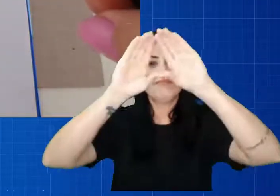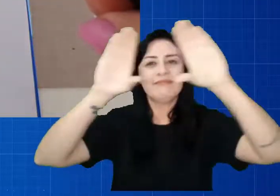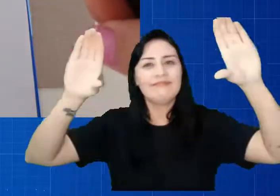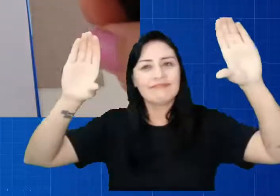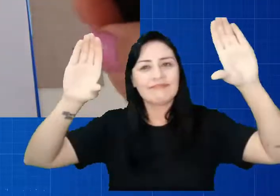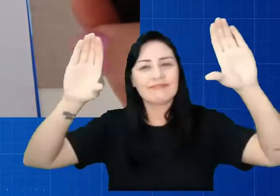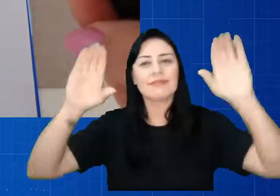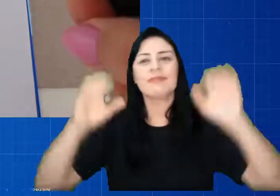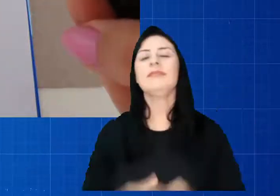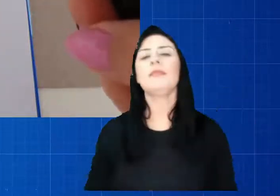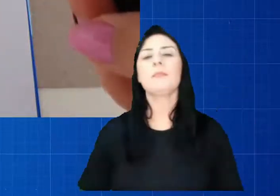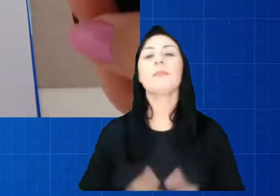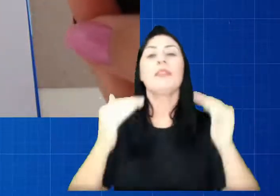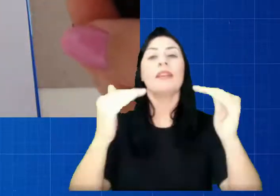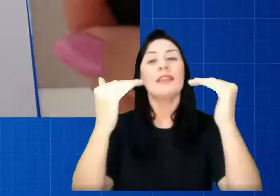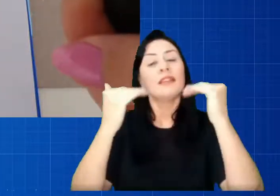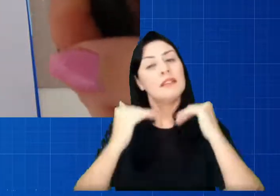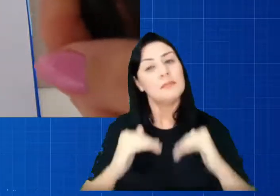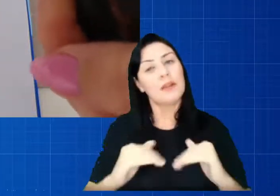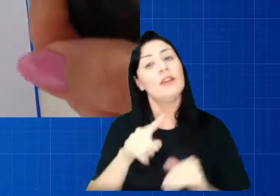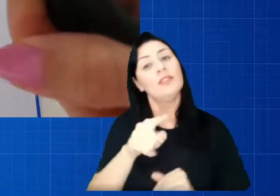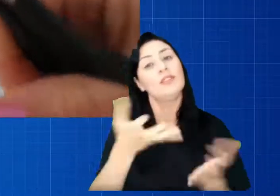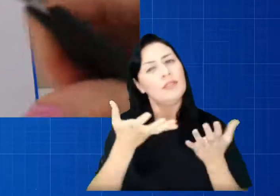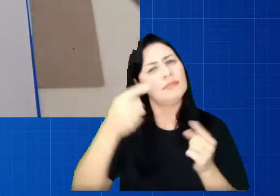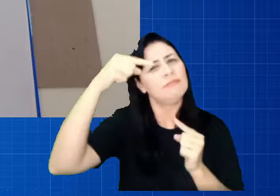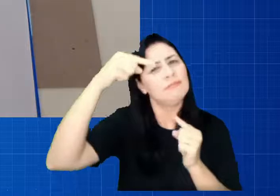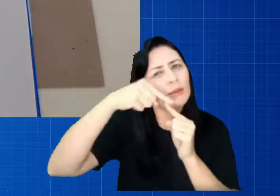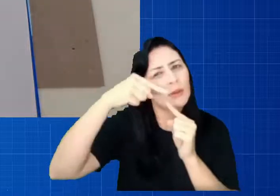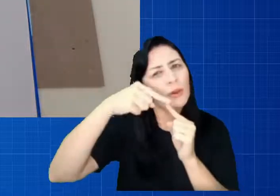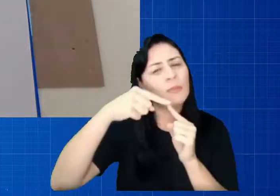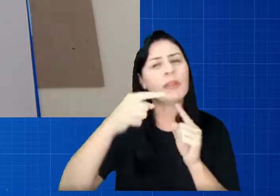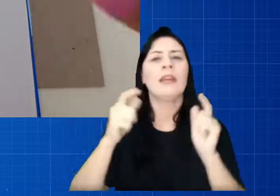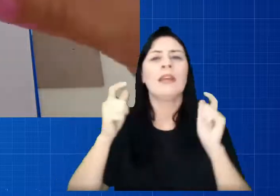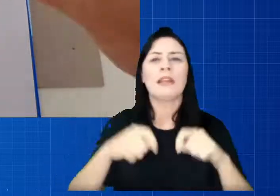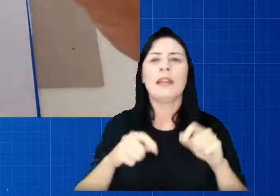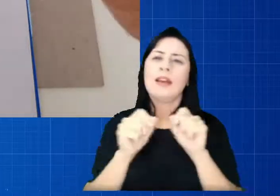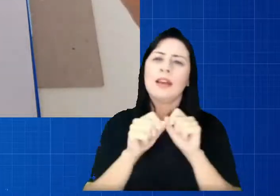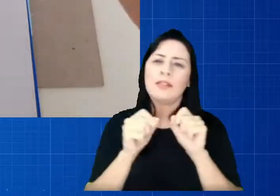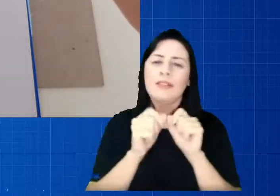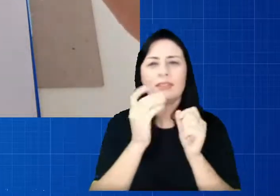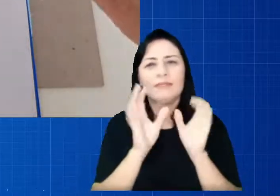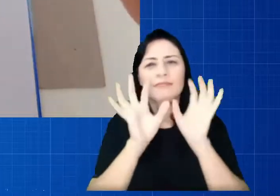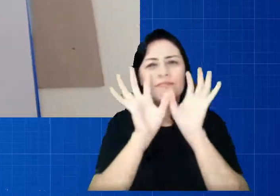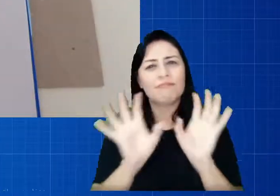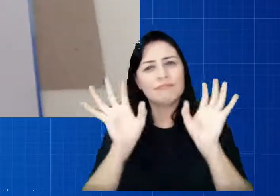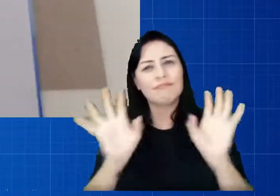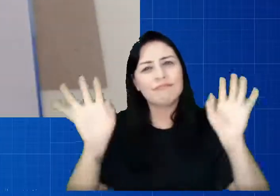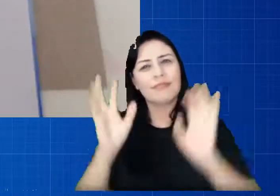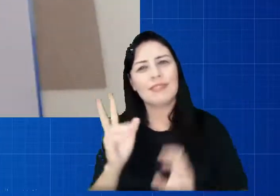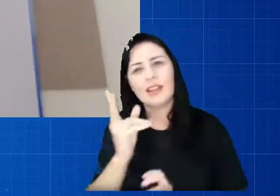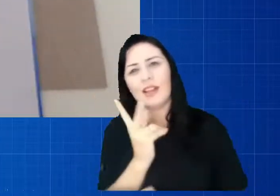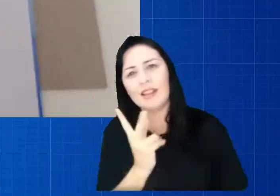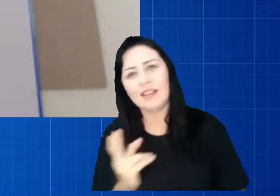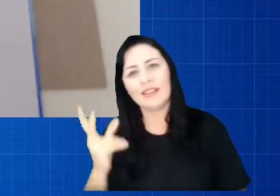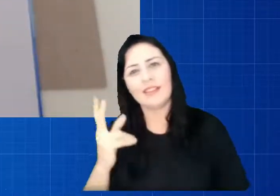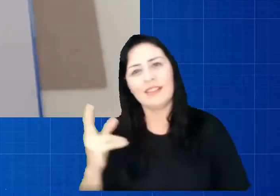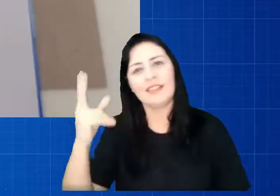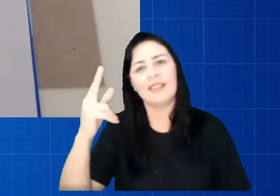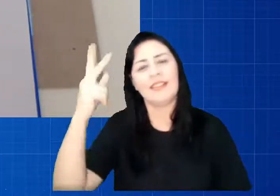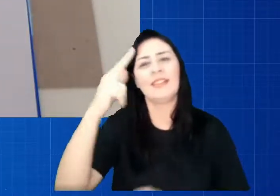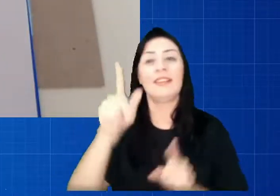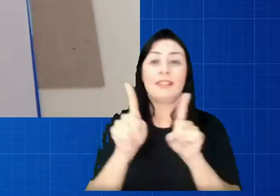quiser harmonizar um pouquinho, faça um corte sinuoso também, ok? Então, aqui